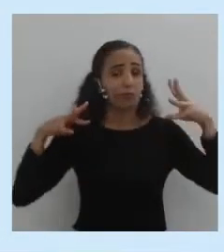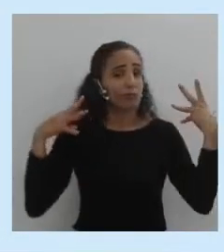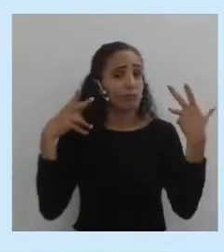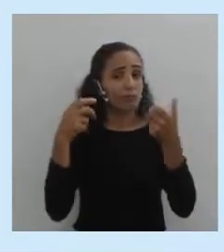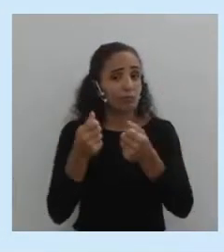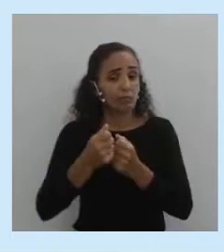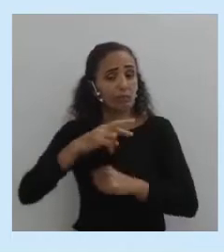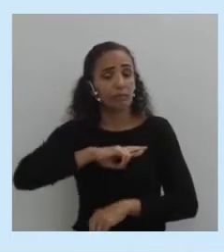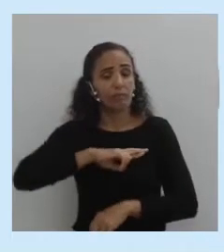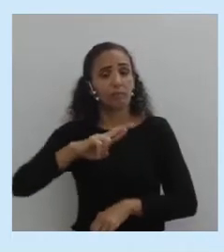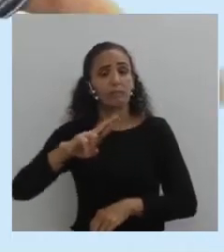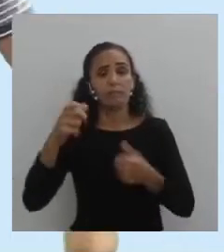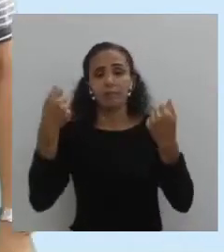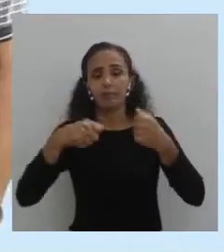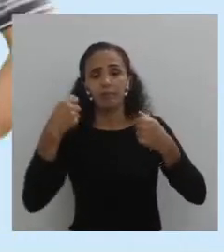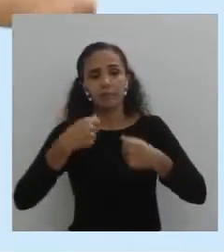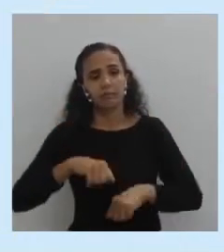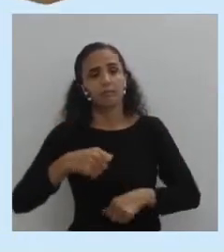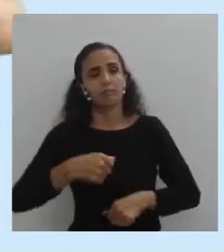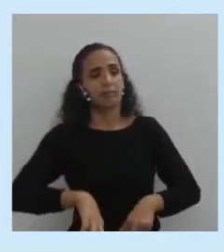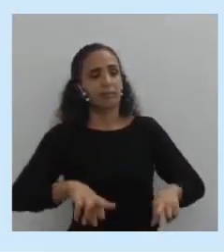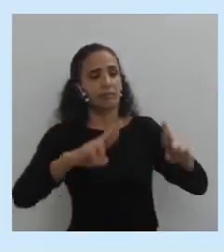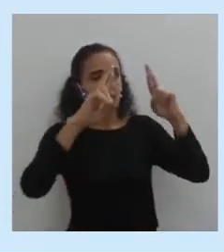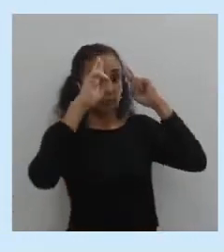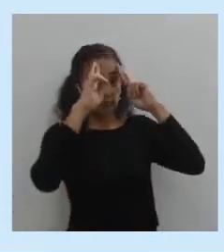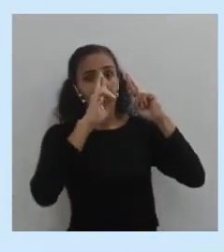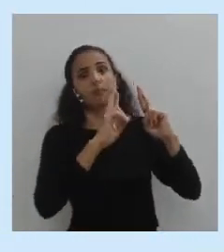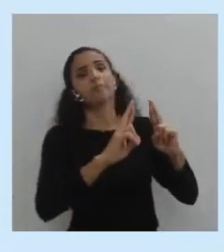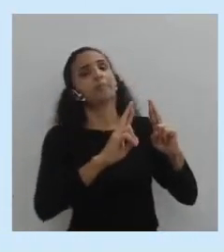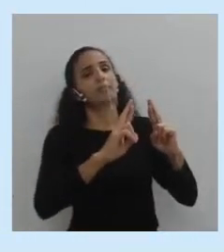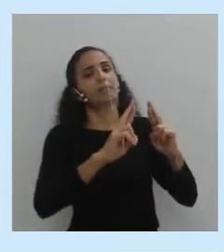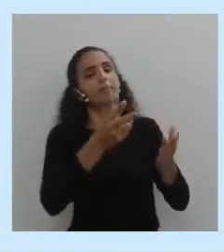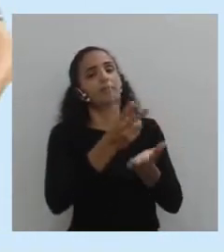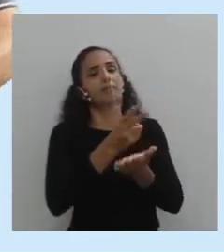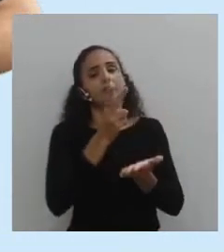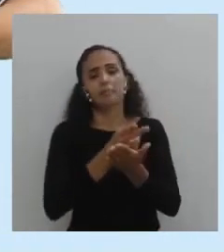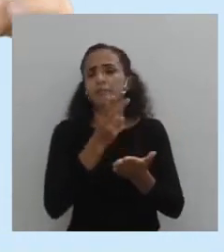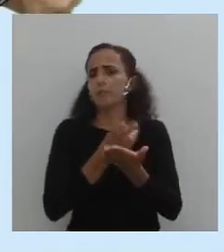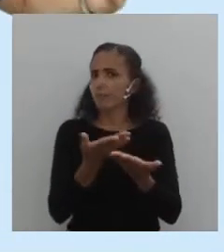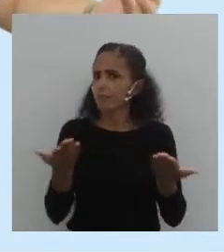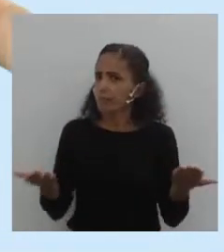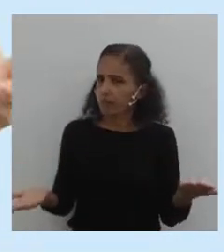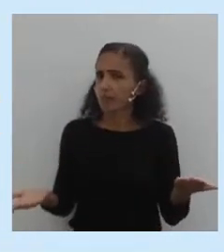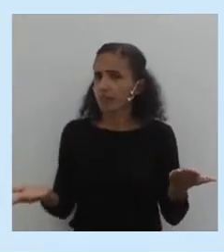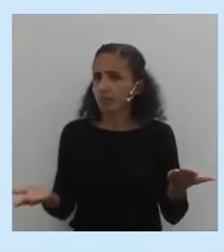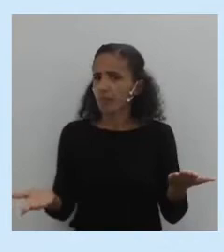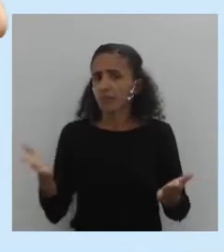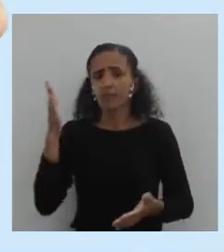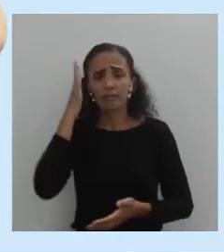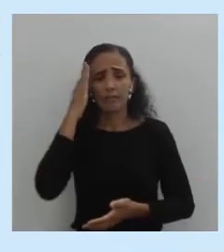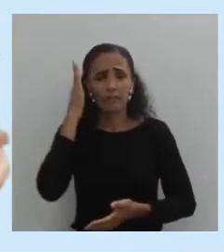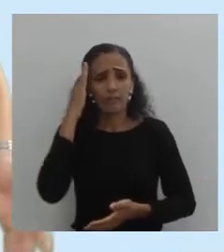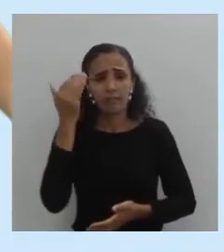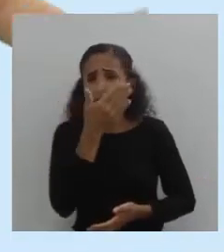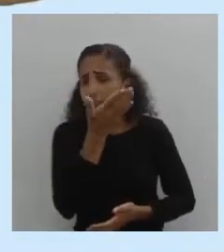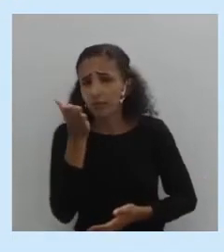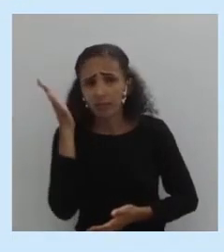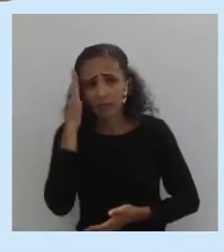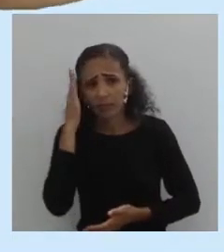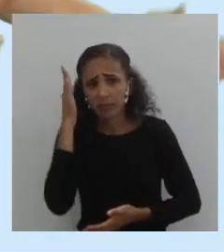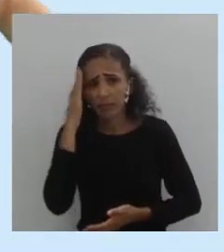igualmente, então tolerar, certo? Deve respeitar. Eu acho que dá para entender bem essa